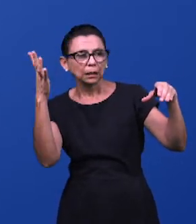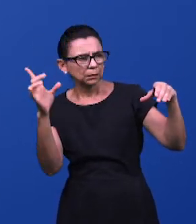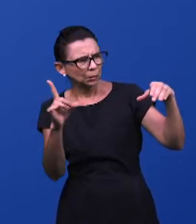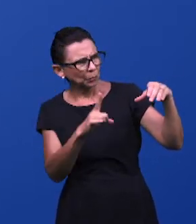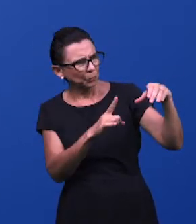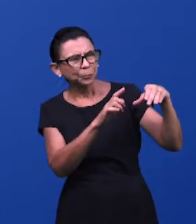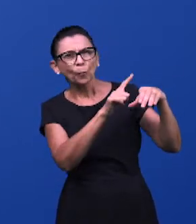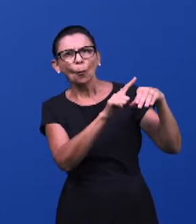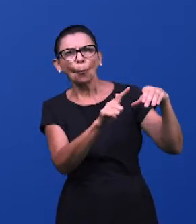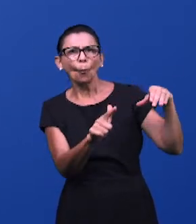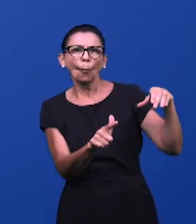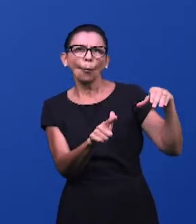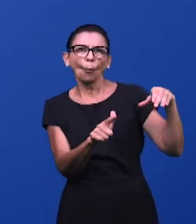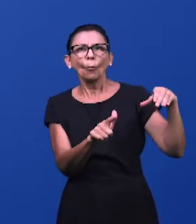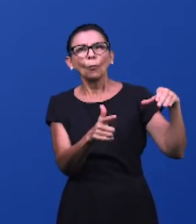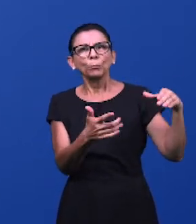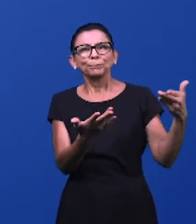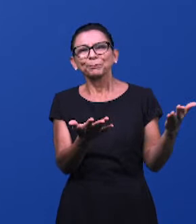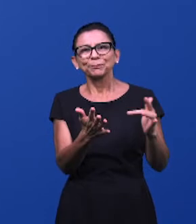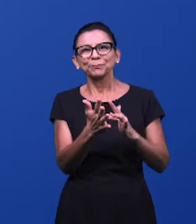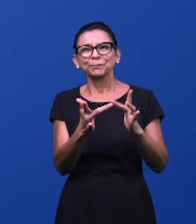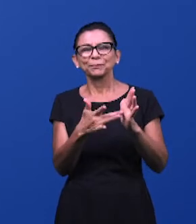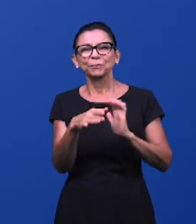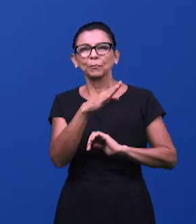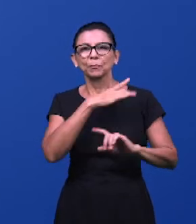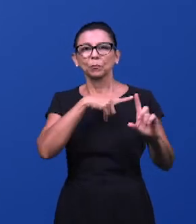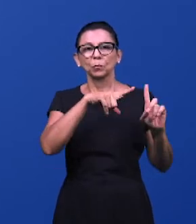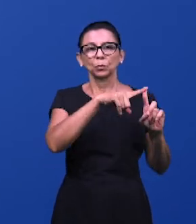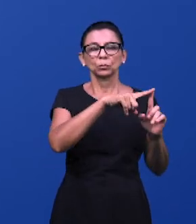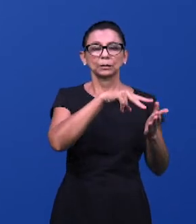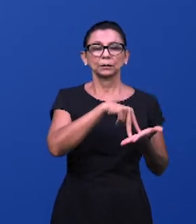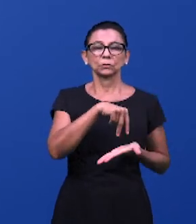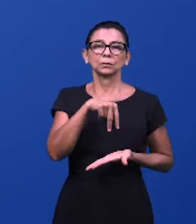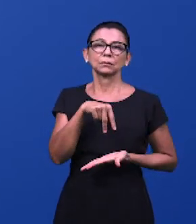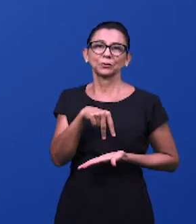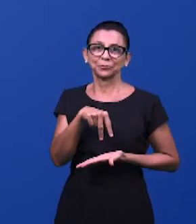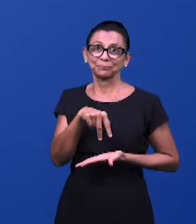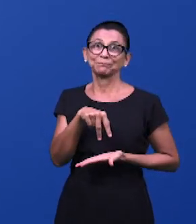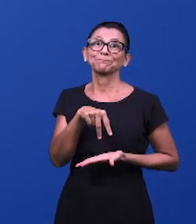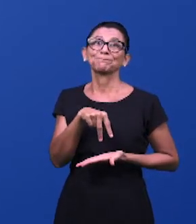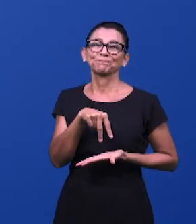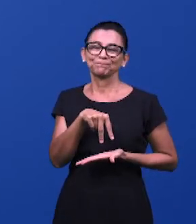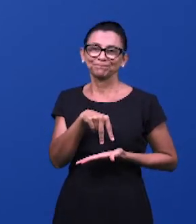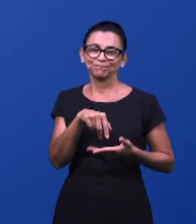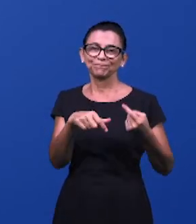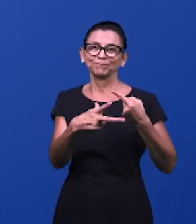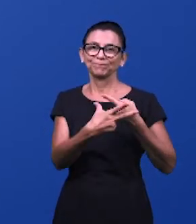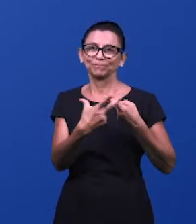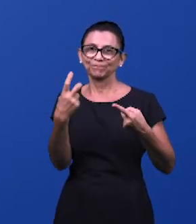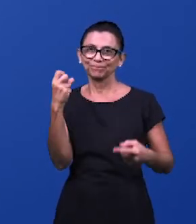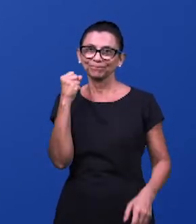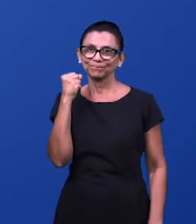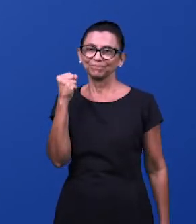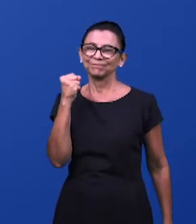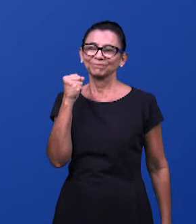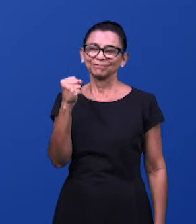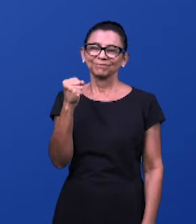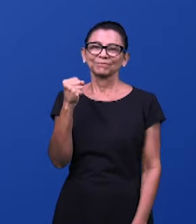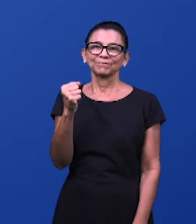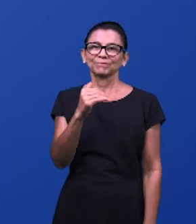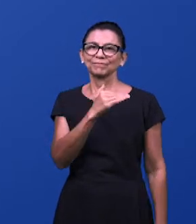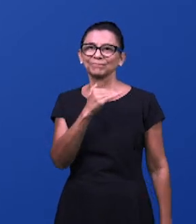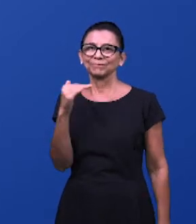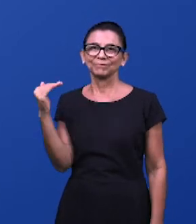estava, porque aquele que foi morto ressuscitou. A vida venceu a morte. A